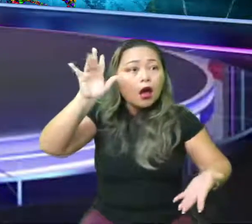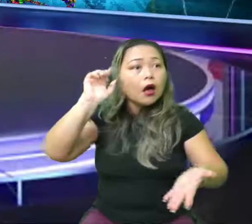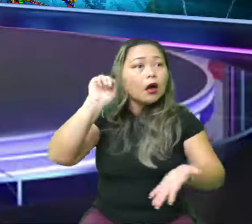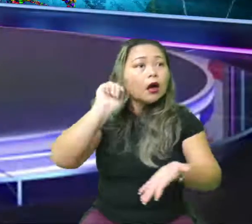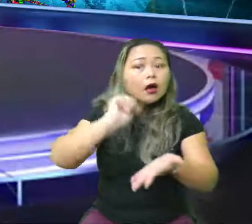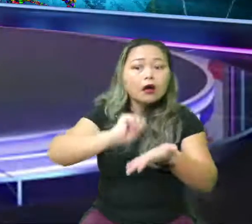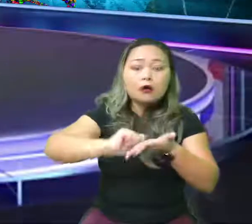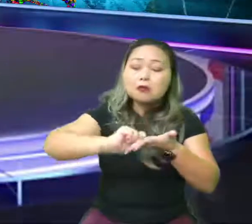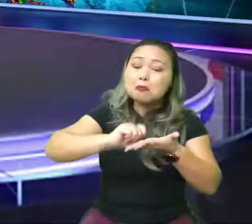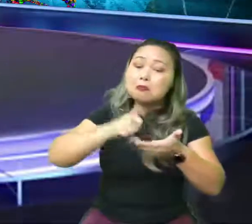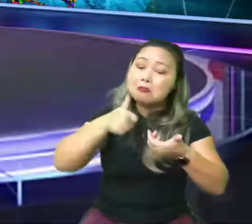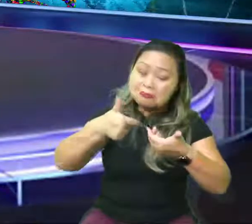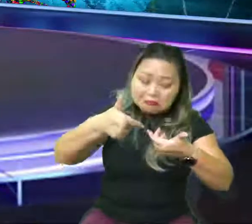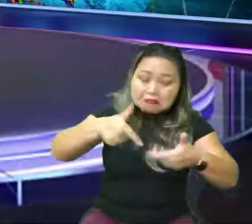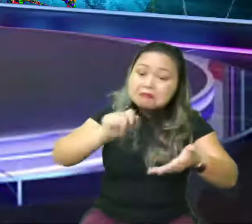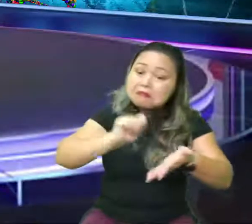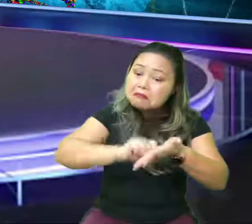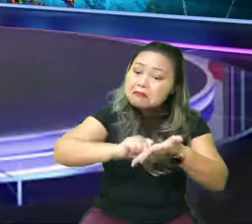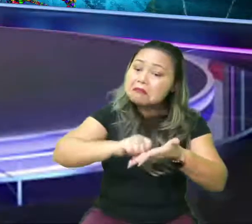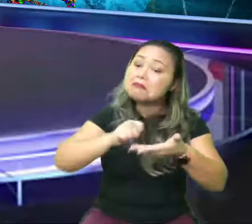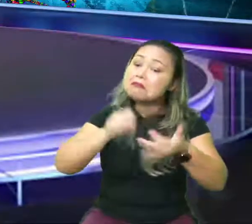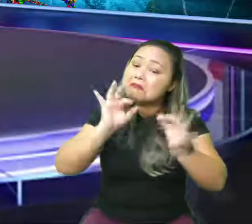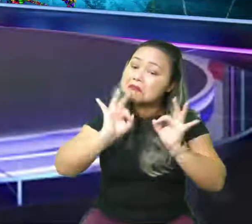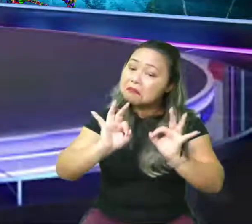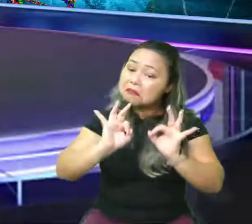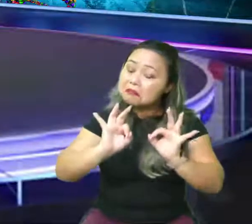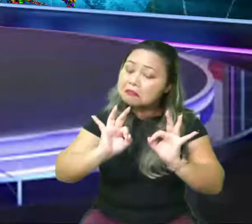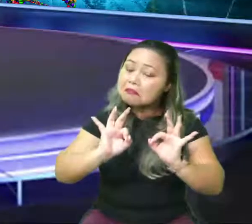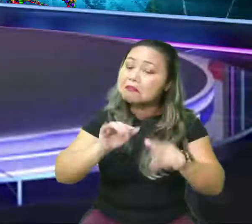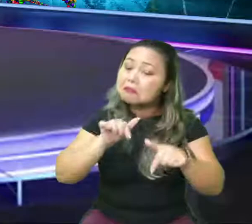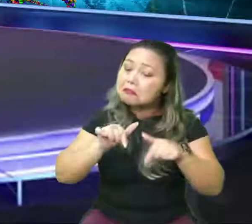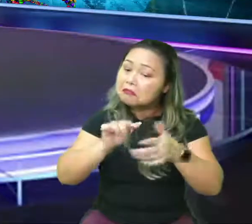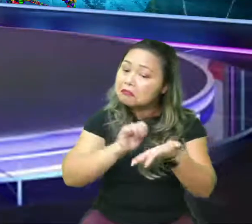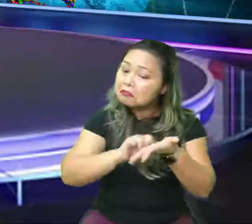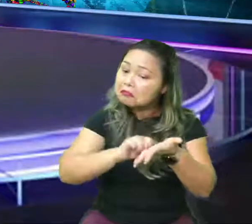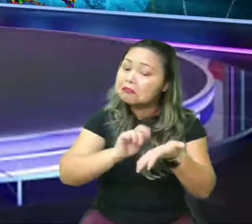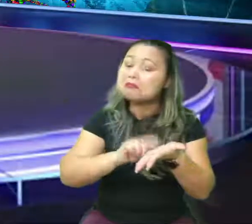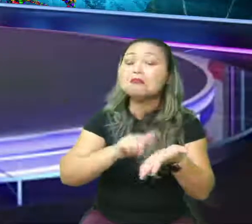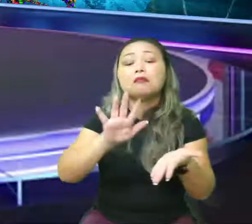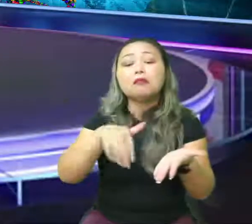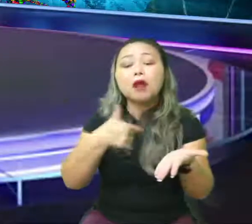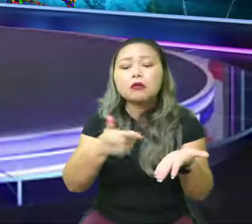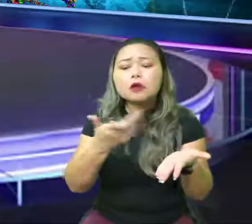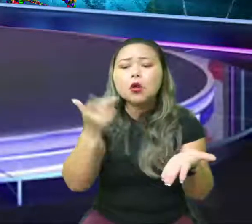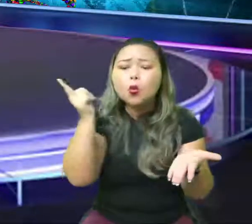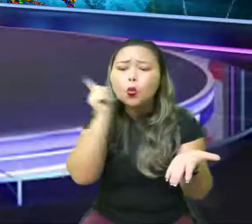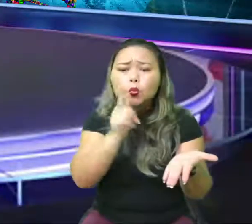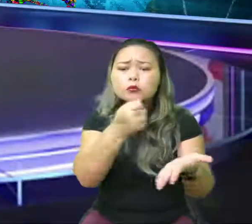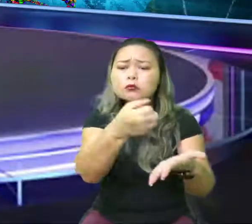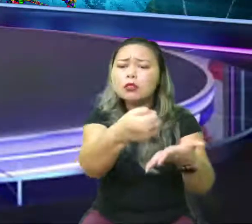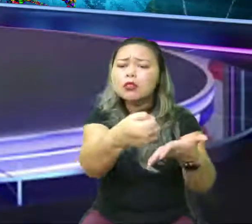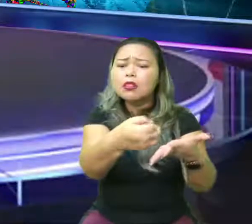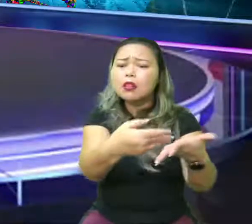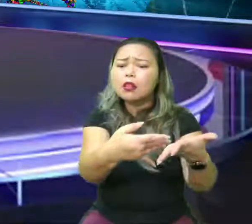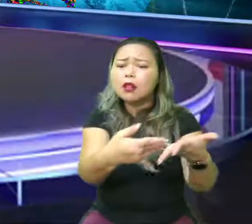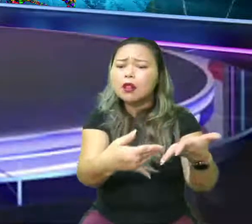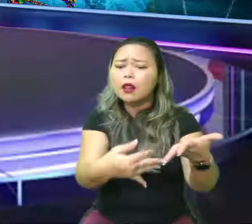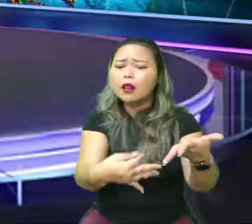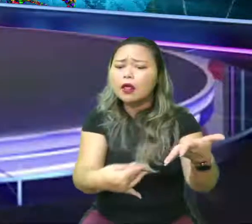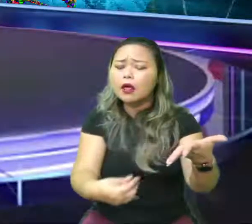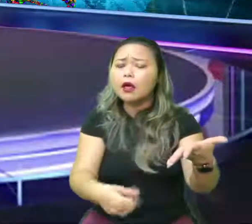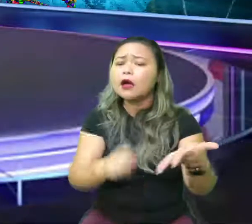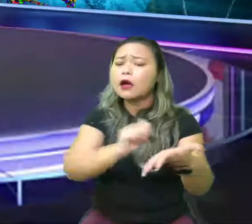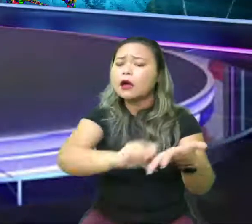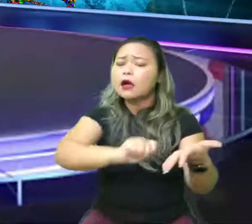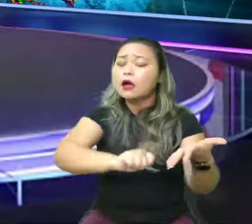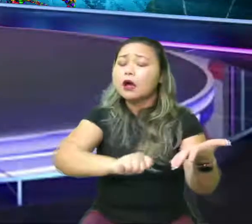um excelente trabalho, né? E aí ele conseguiu, então, descrever e observar que as espécies em